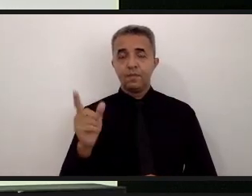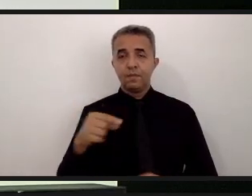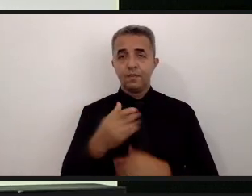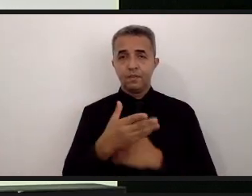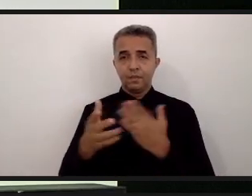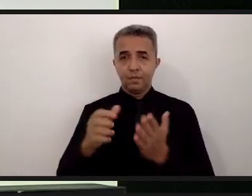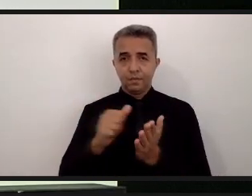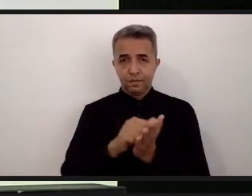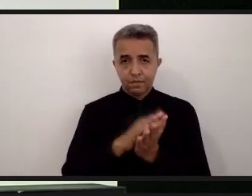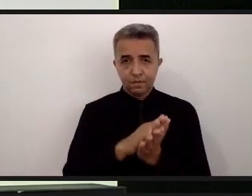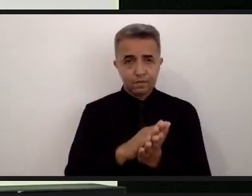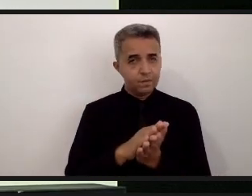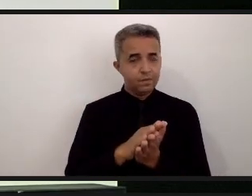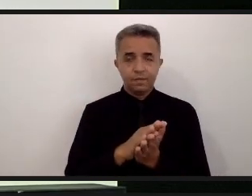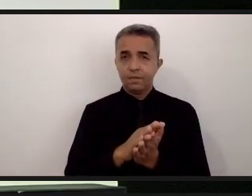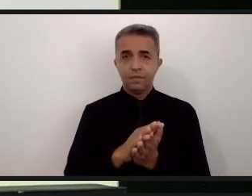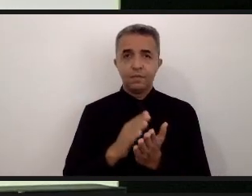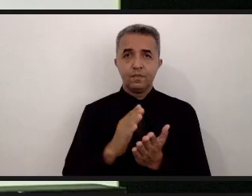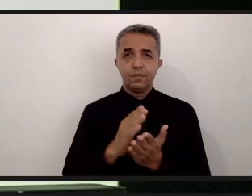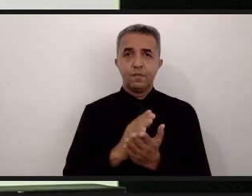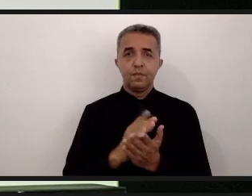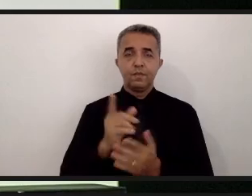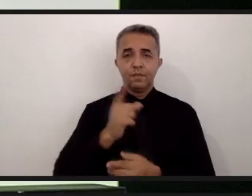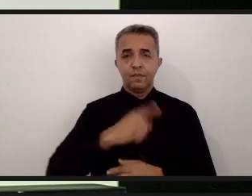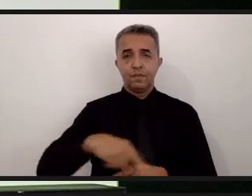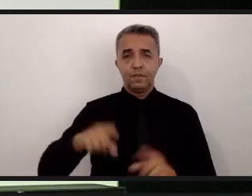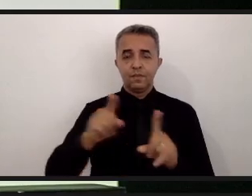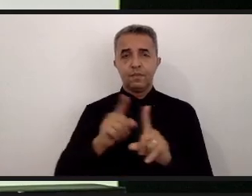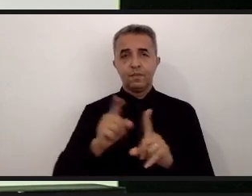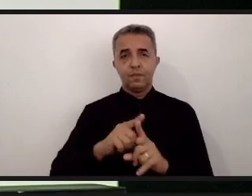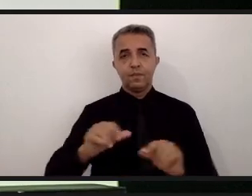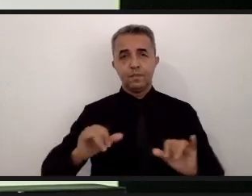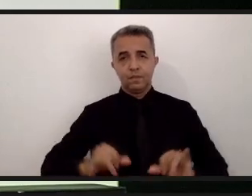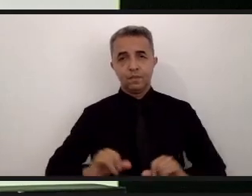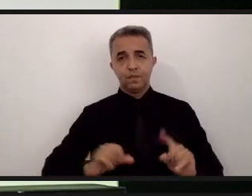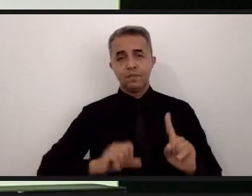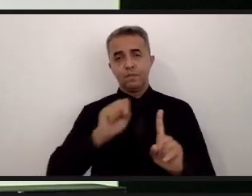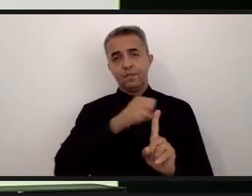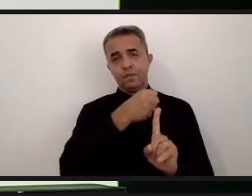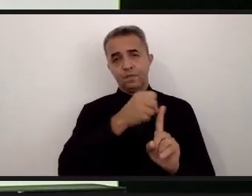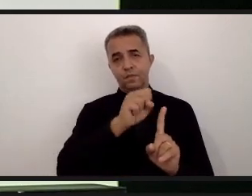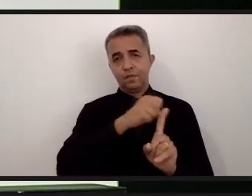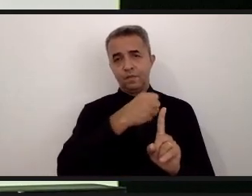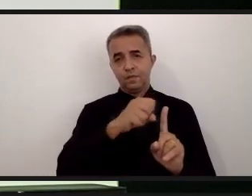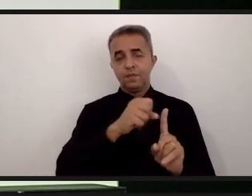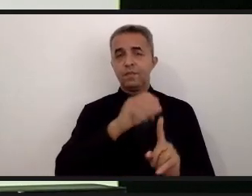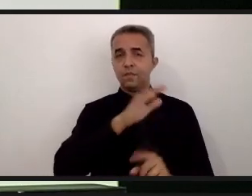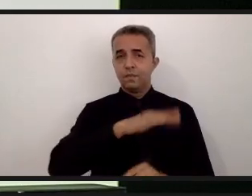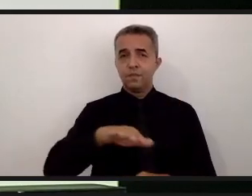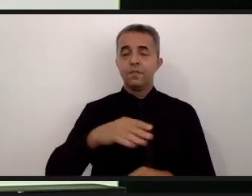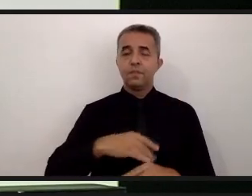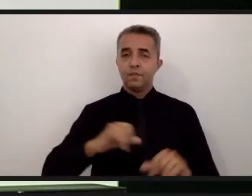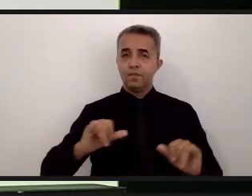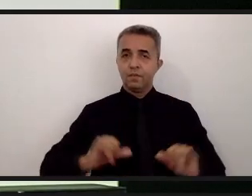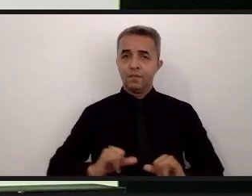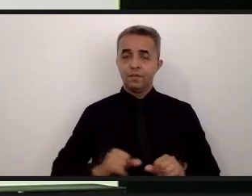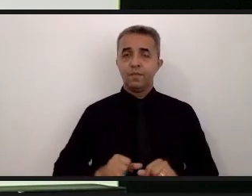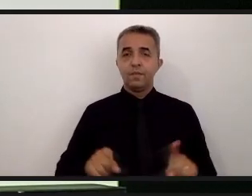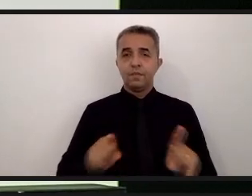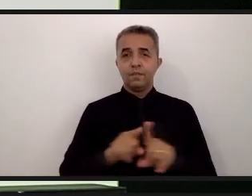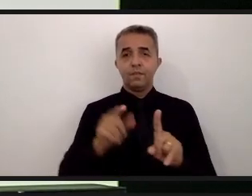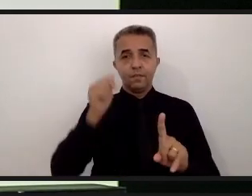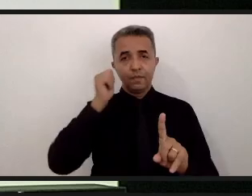E somos as maiores vítimas de abuso sexual do mundo. O feminicídio, onde mulheres são mortas simplesmente por